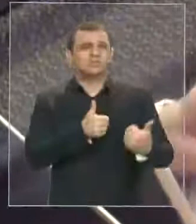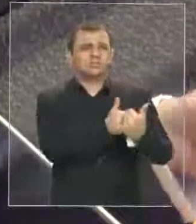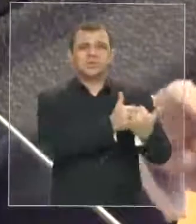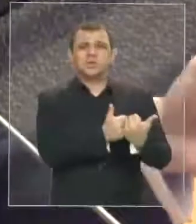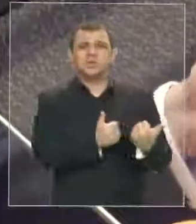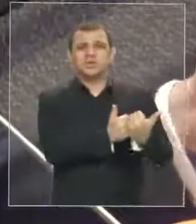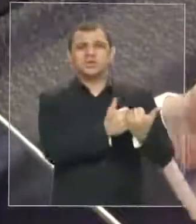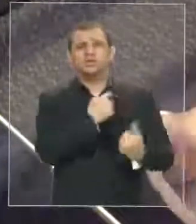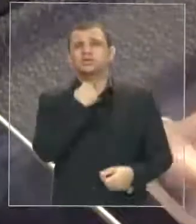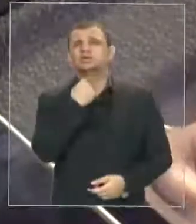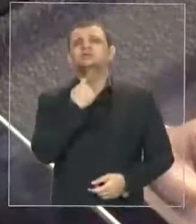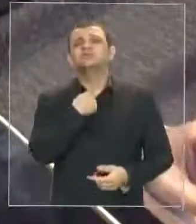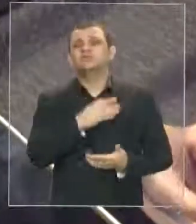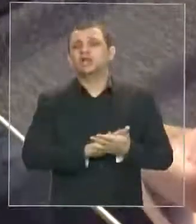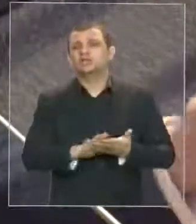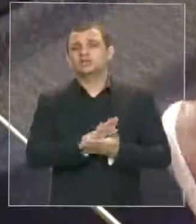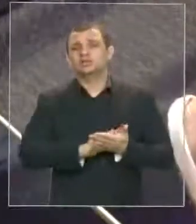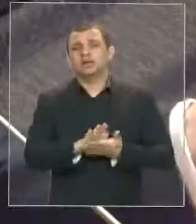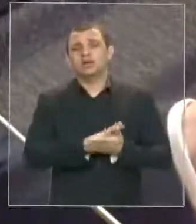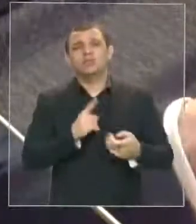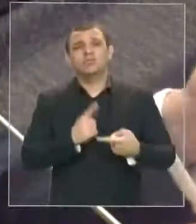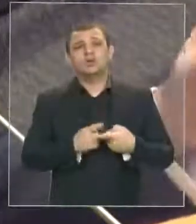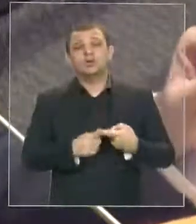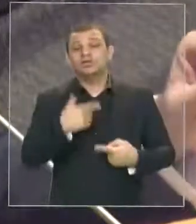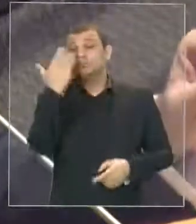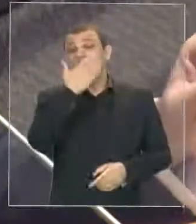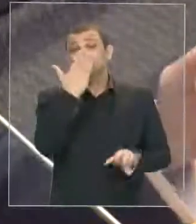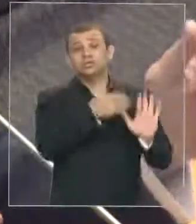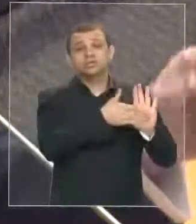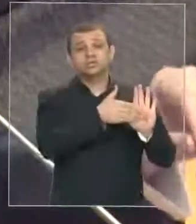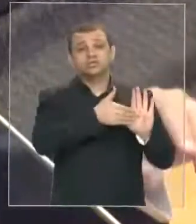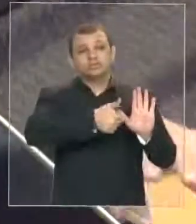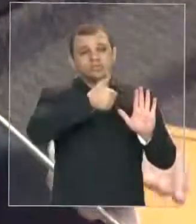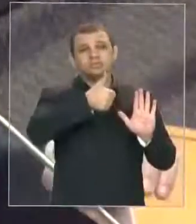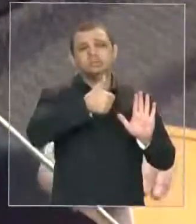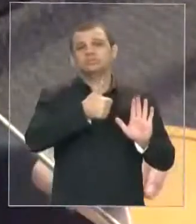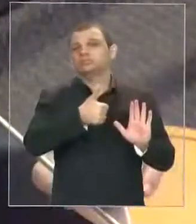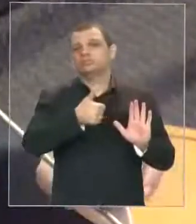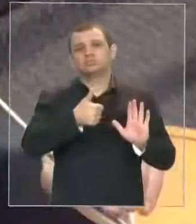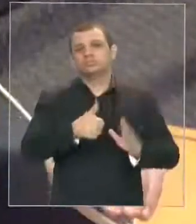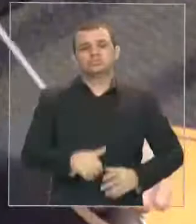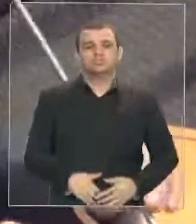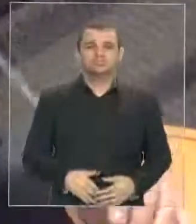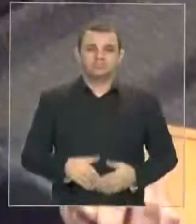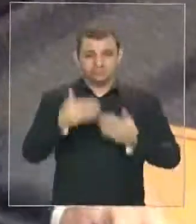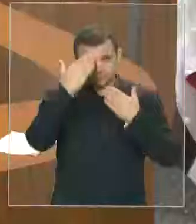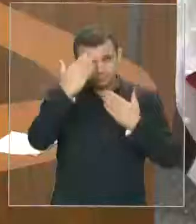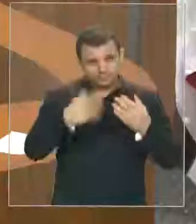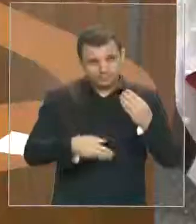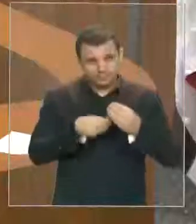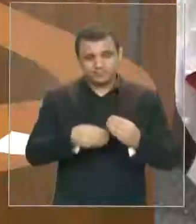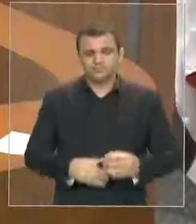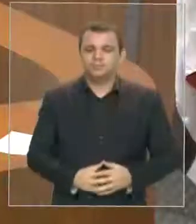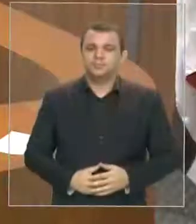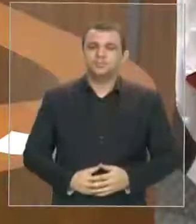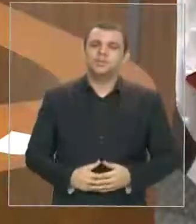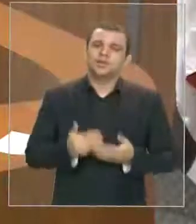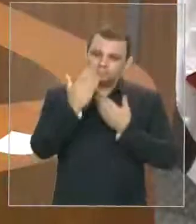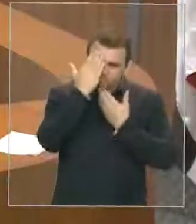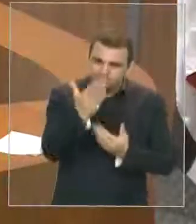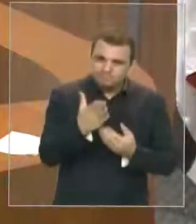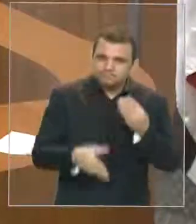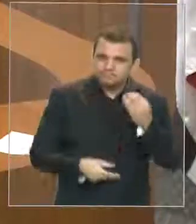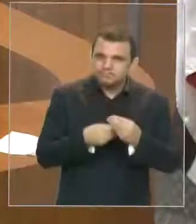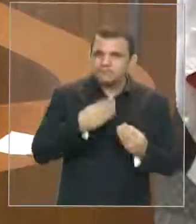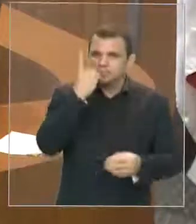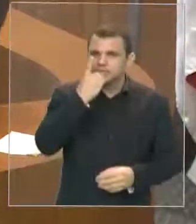nenhuma mudança realmente que seja positiva. Muito obrigado pela parte. Agradeço a parte do deputado Rogério Cafeteira. E, para